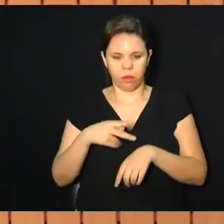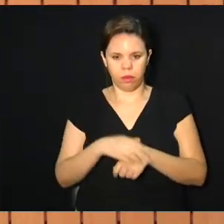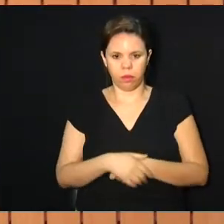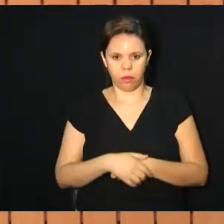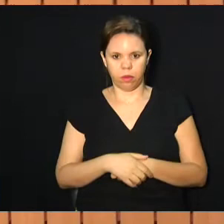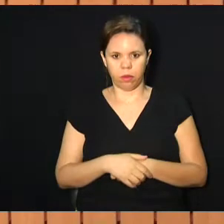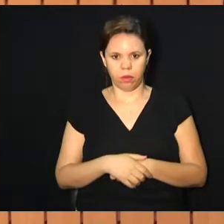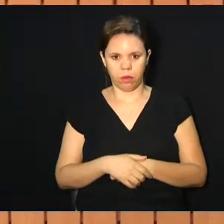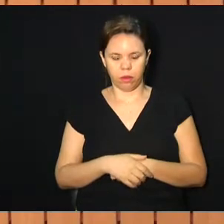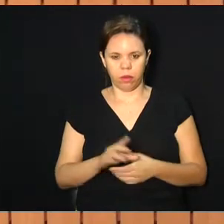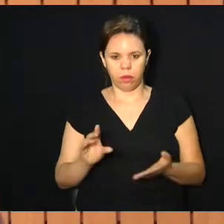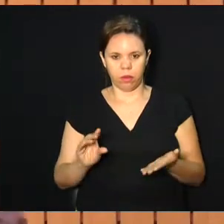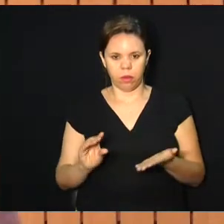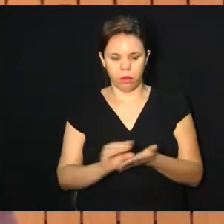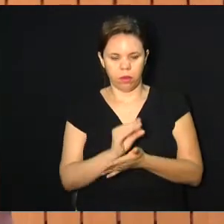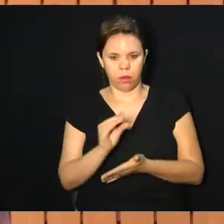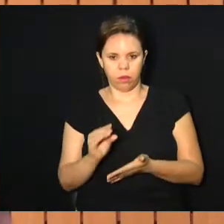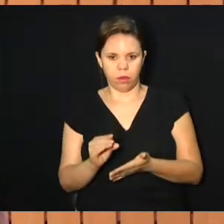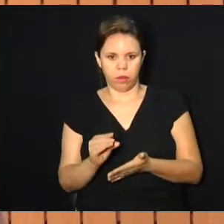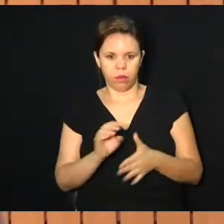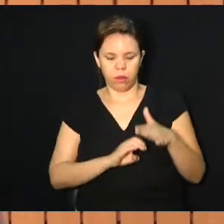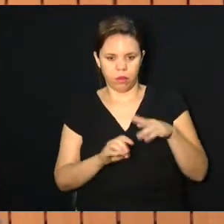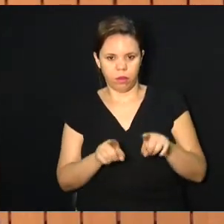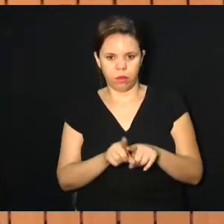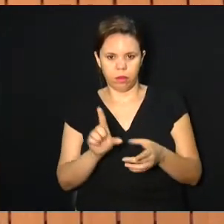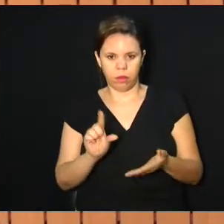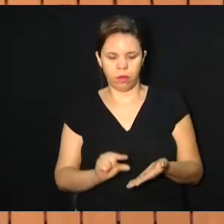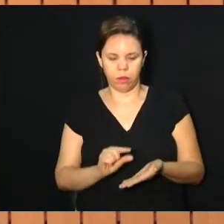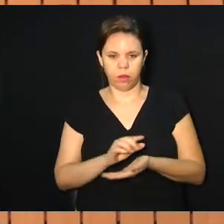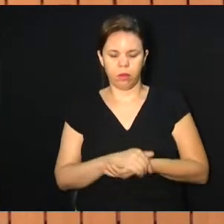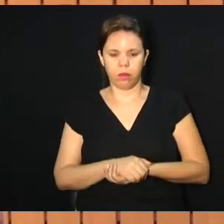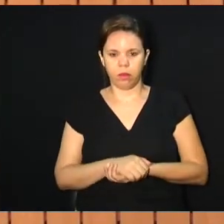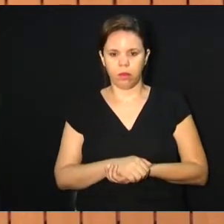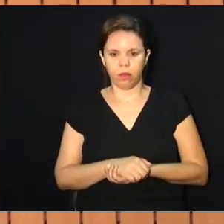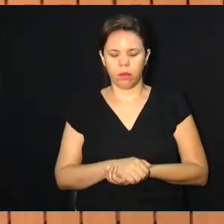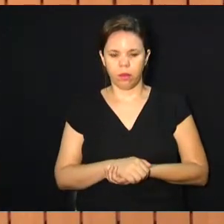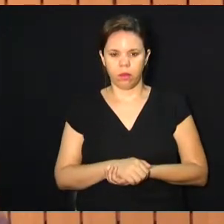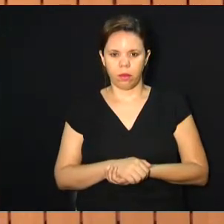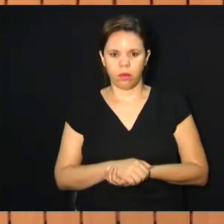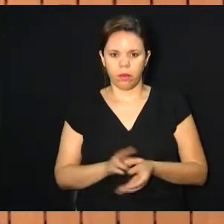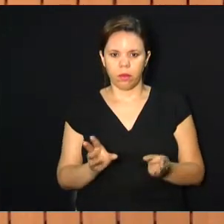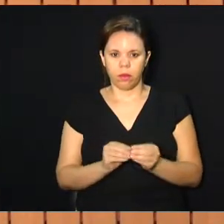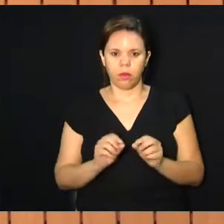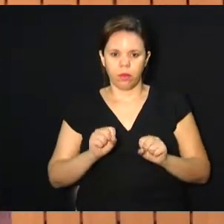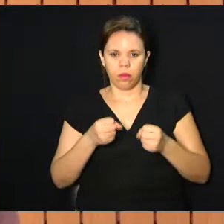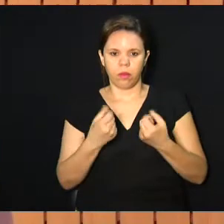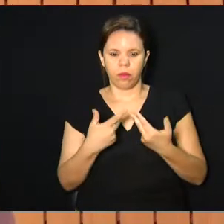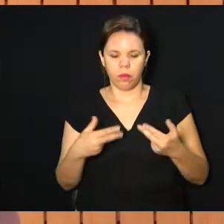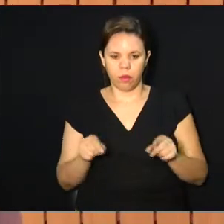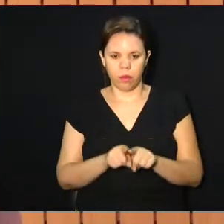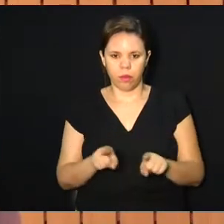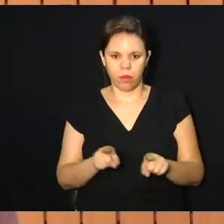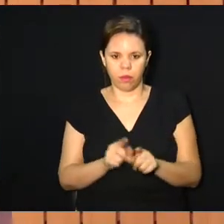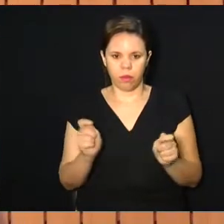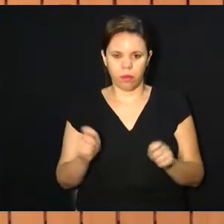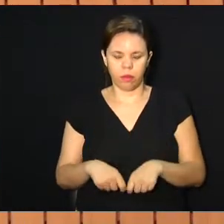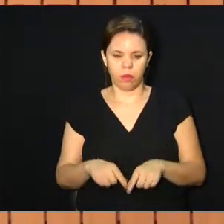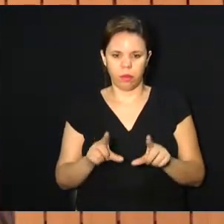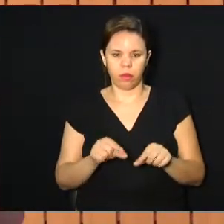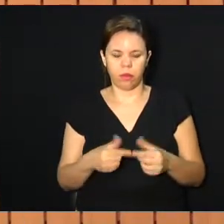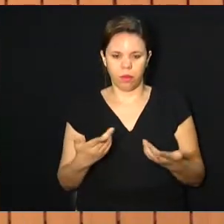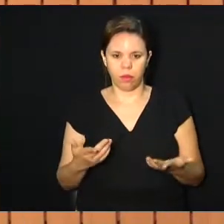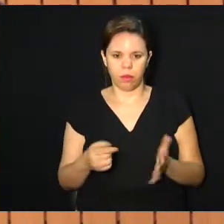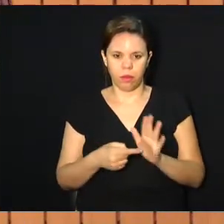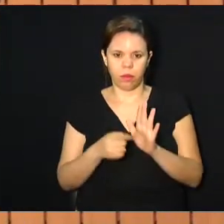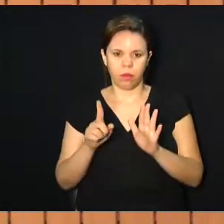de rentabilidade da empresa pode ser menor. Aí, enfim, defende outras questões também, mas ela pode ser menor e